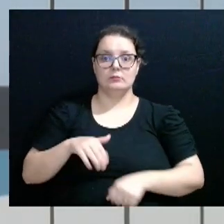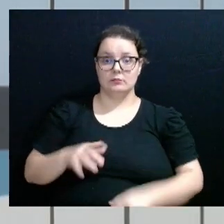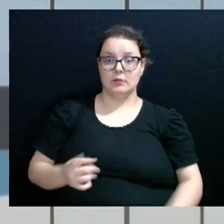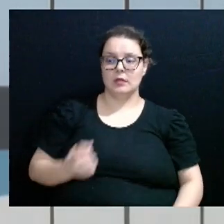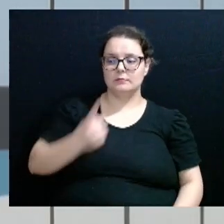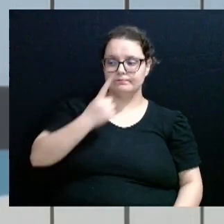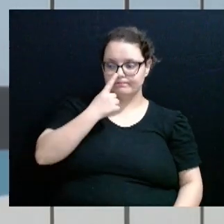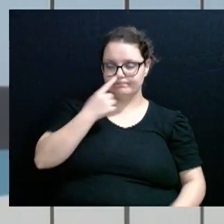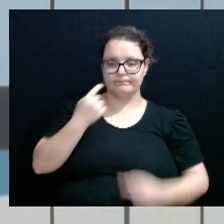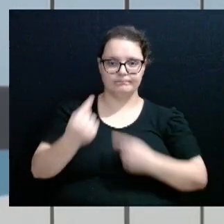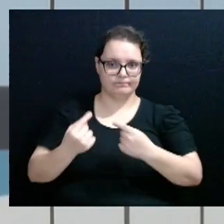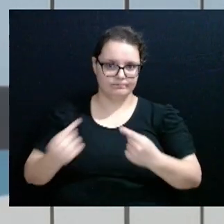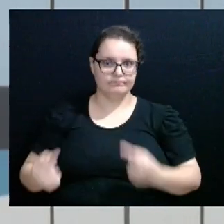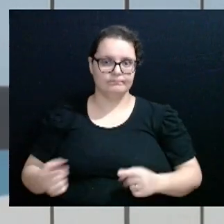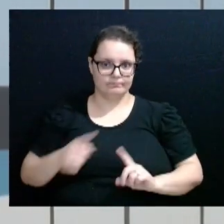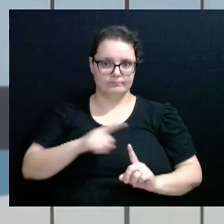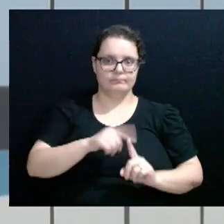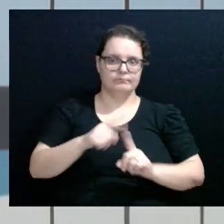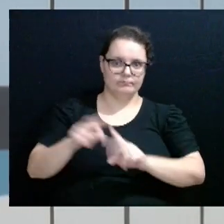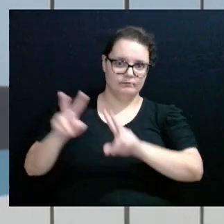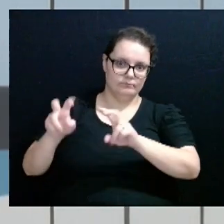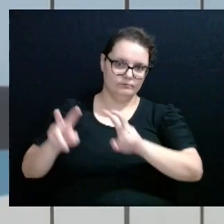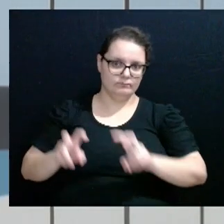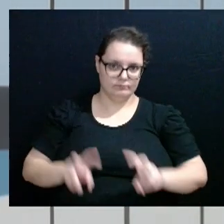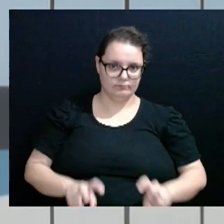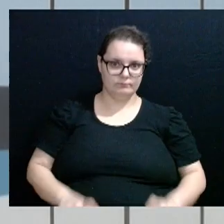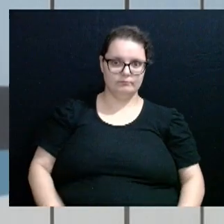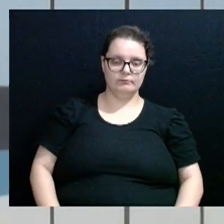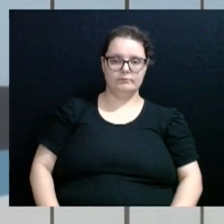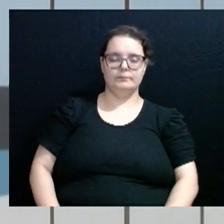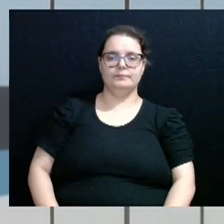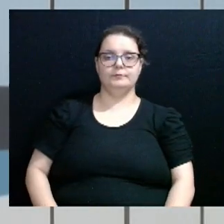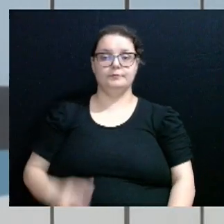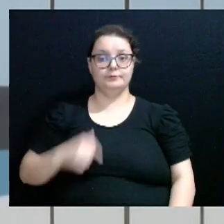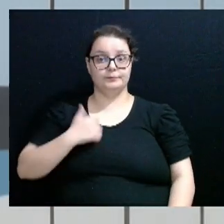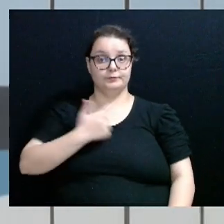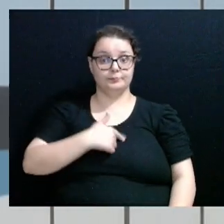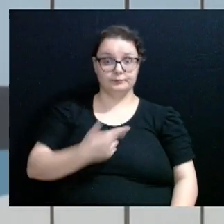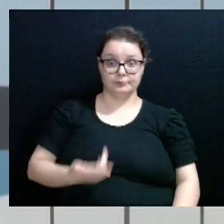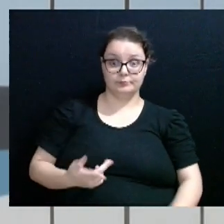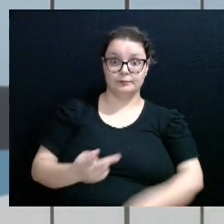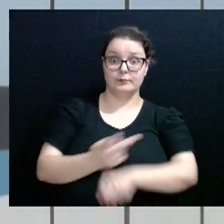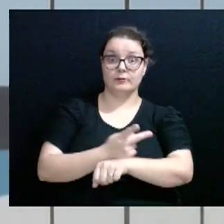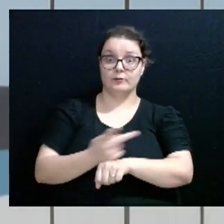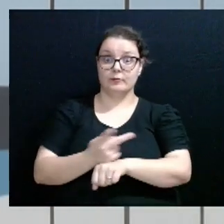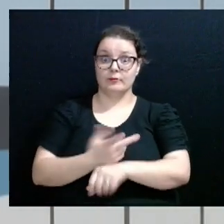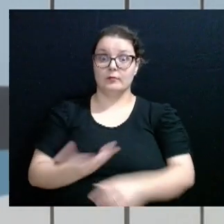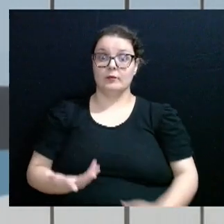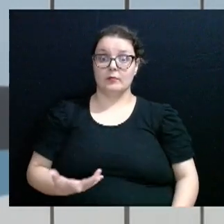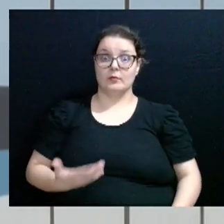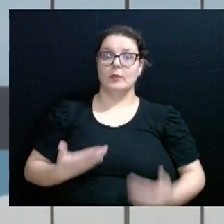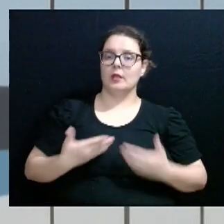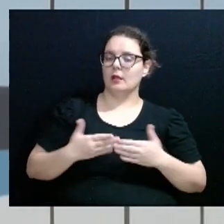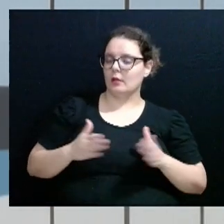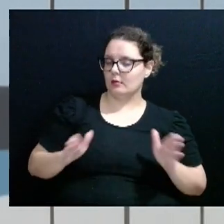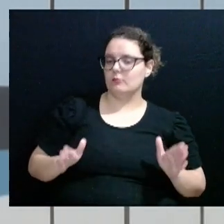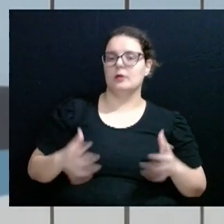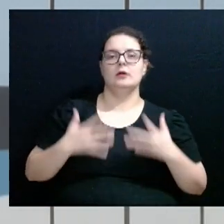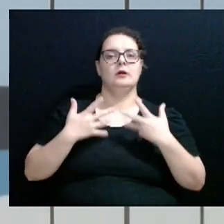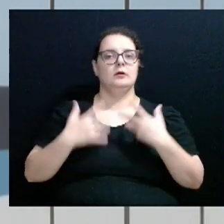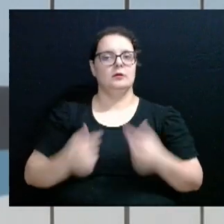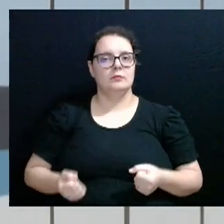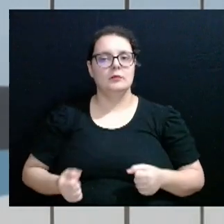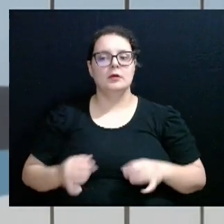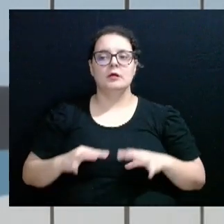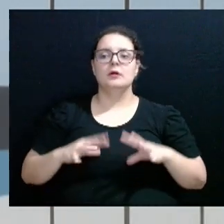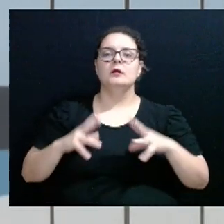de tema. A gente busca estar bem aberto a receber todas